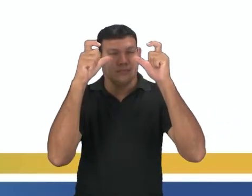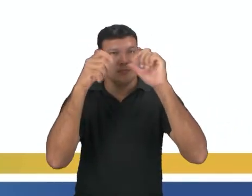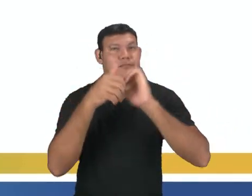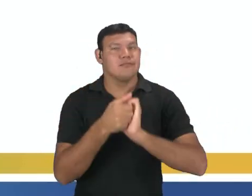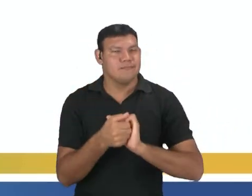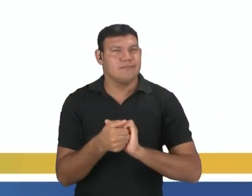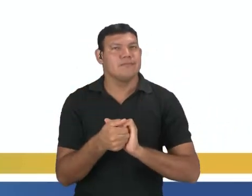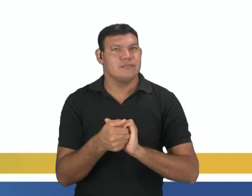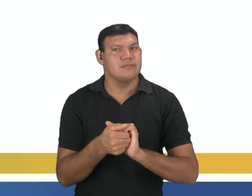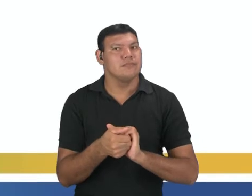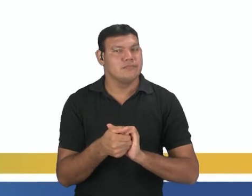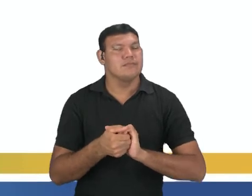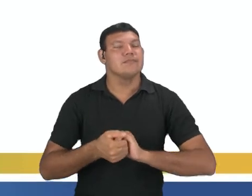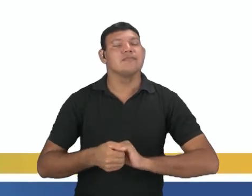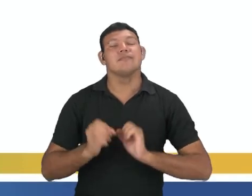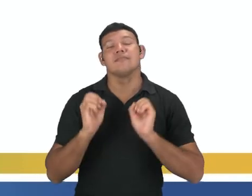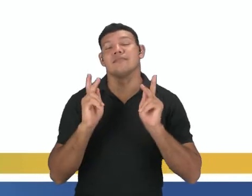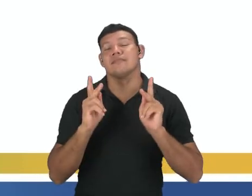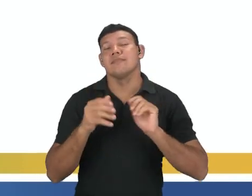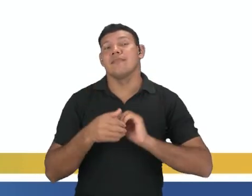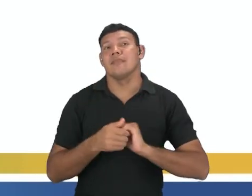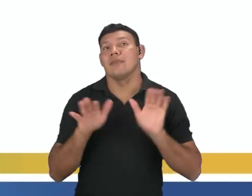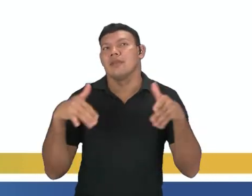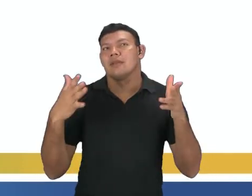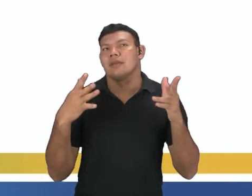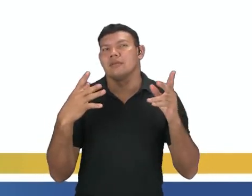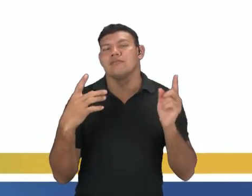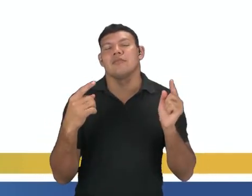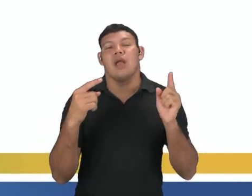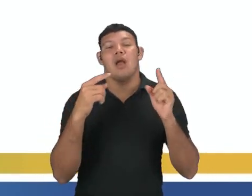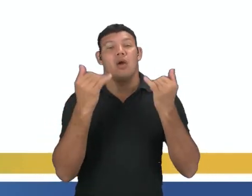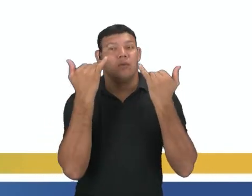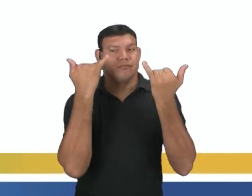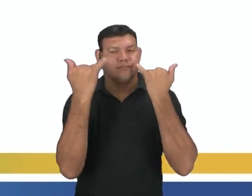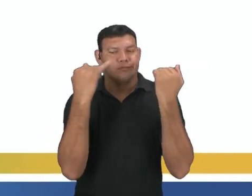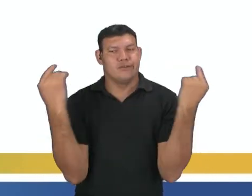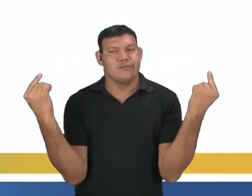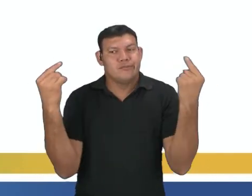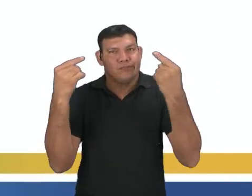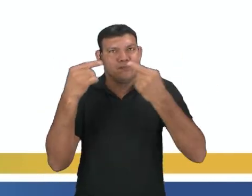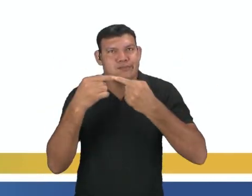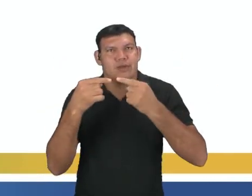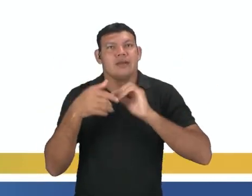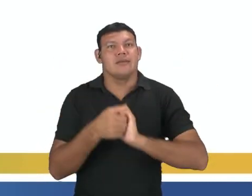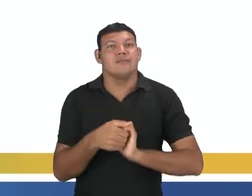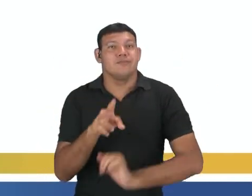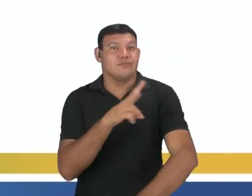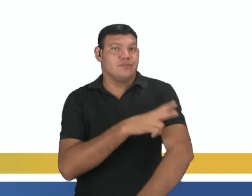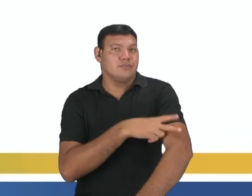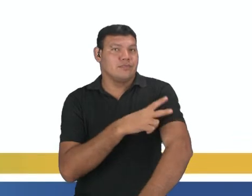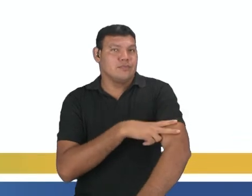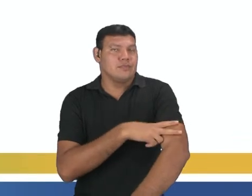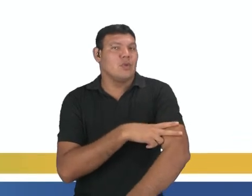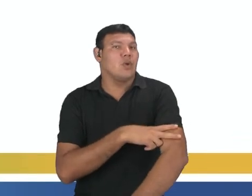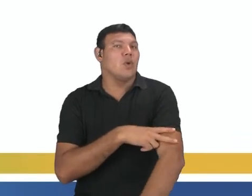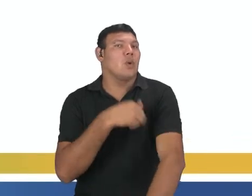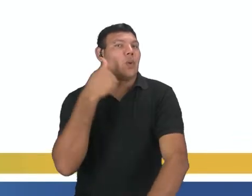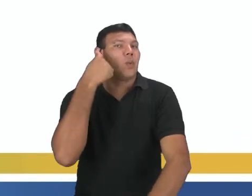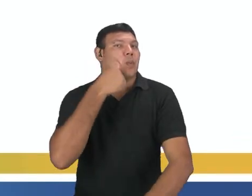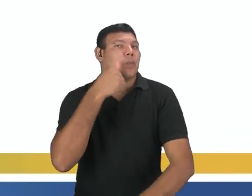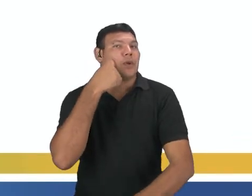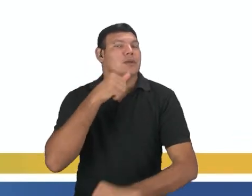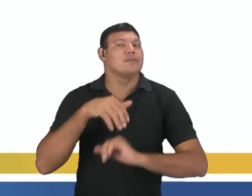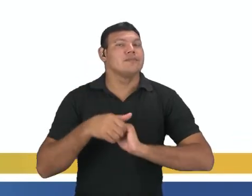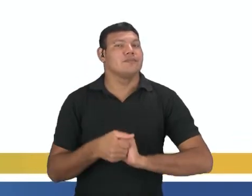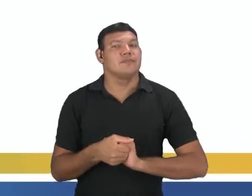ou seja, mais atenção, né? Nós temos que cruzar as informações. Por exemplo, no segundo ano, a quantidade